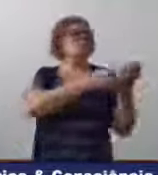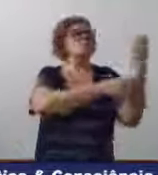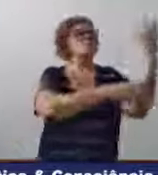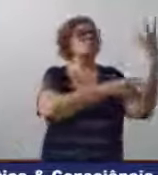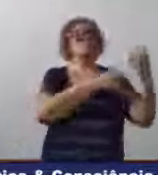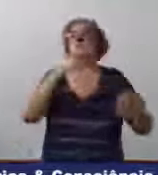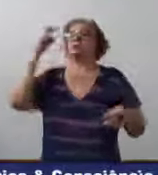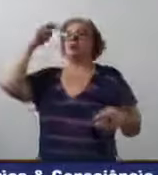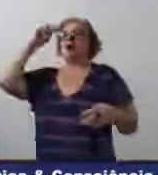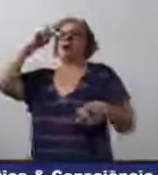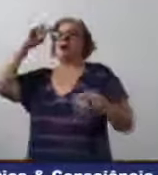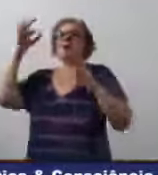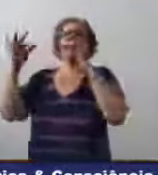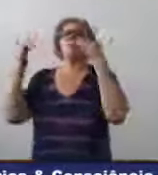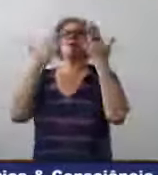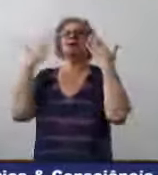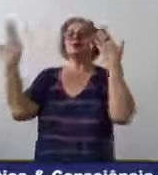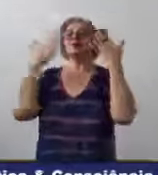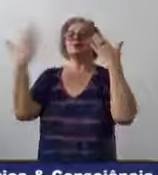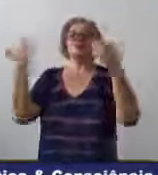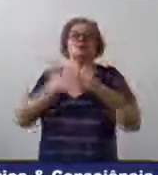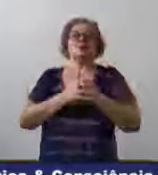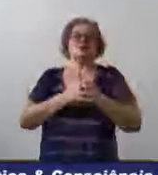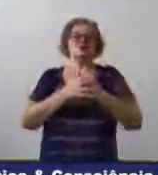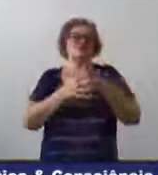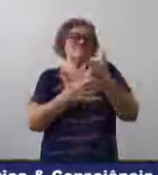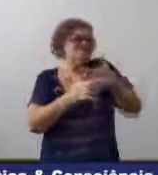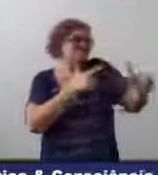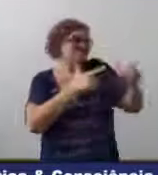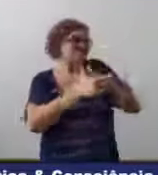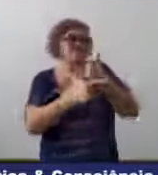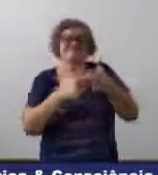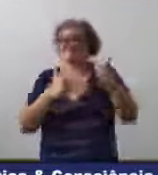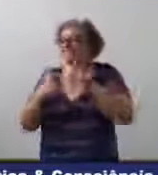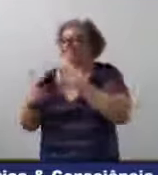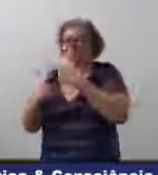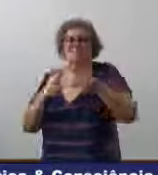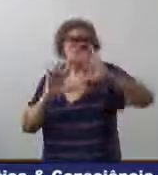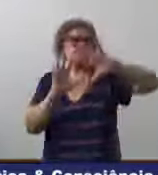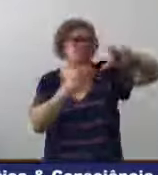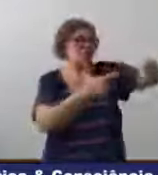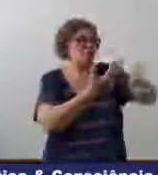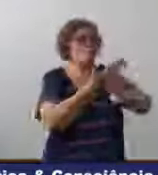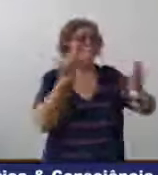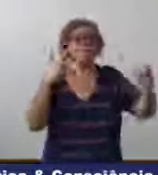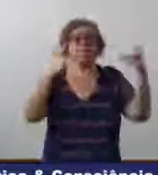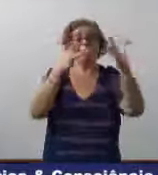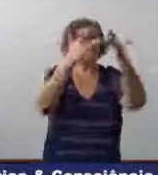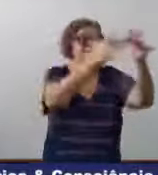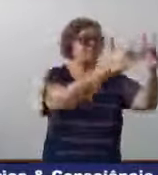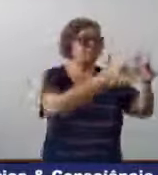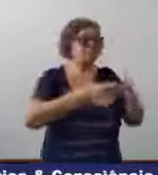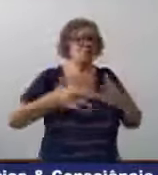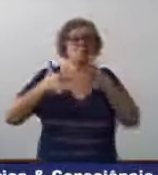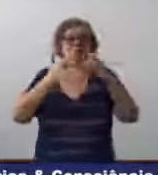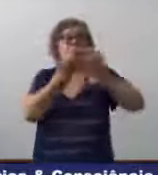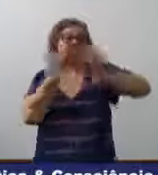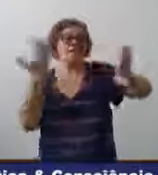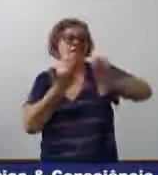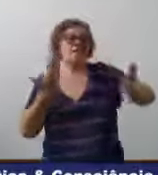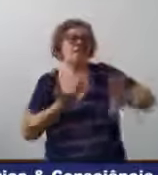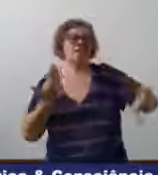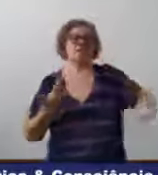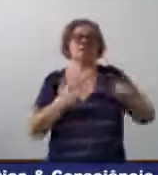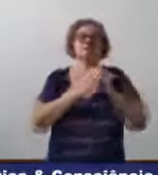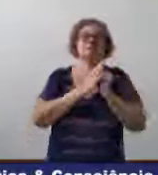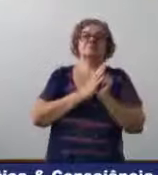espiritual ou é psicológico. Essas divisões que nós inventamos num mundo que está todo interligado. Inventamos a